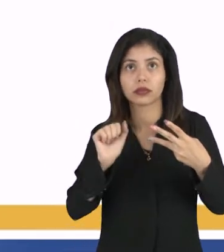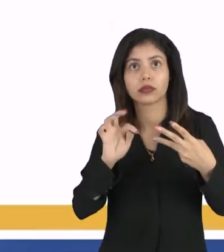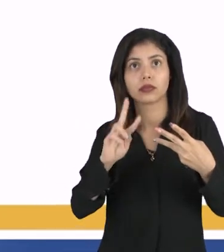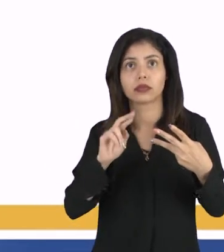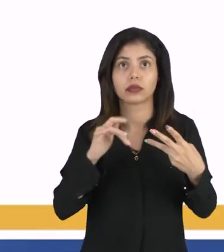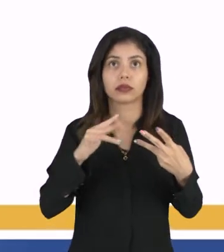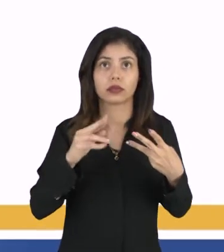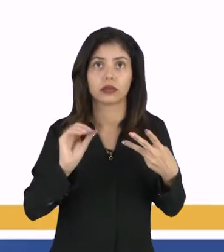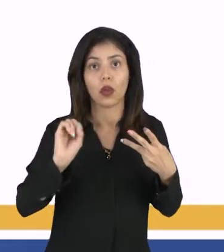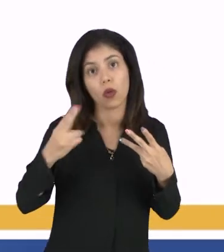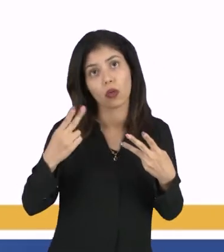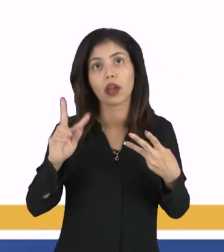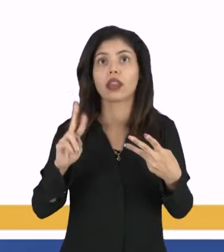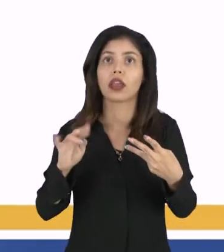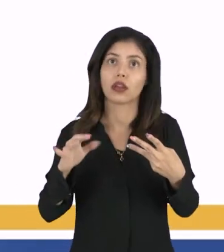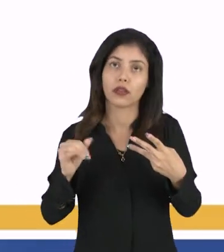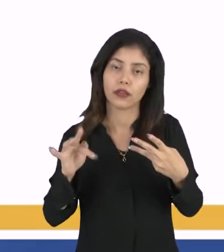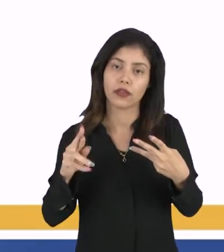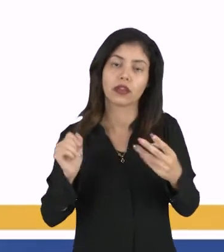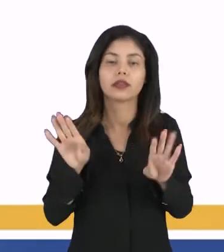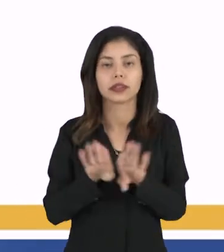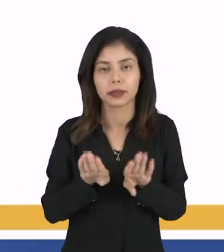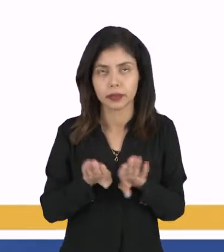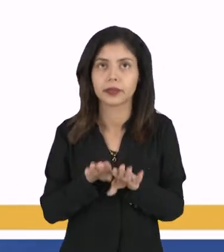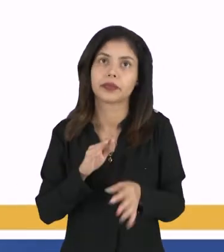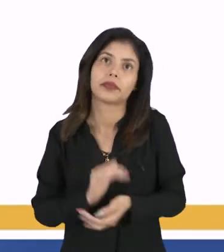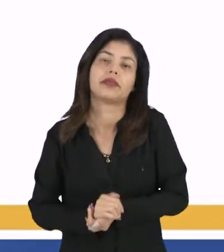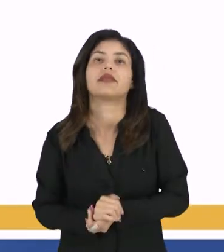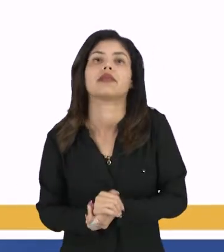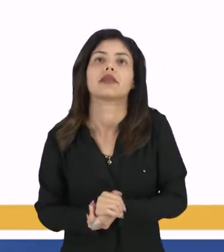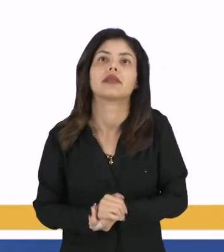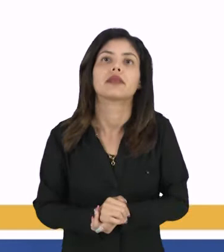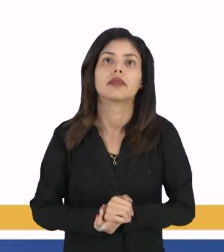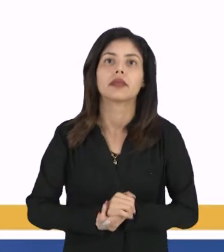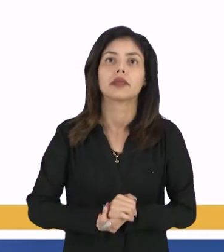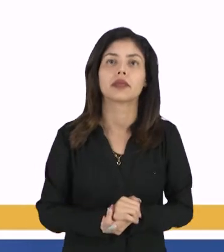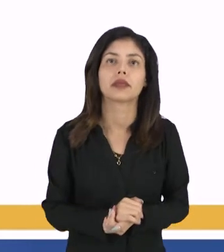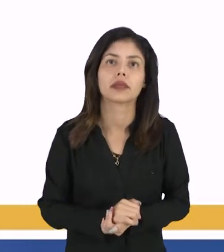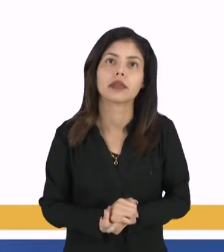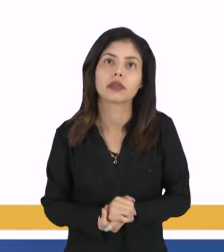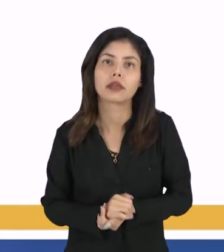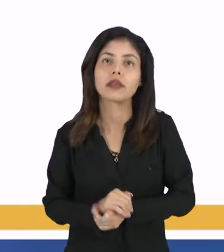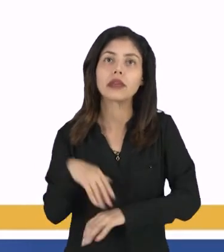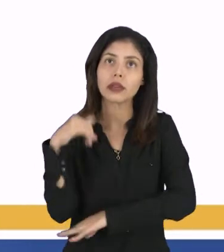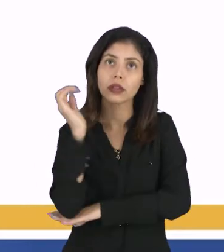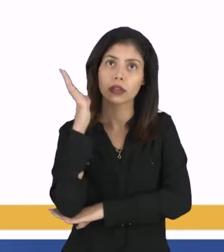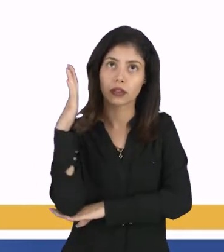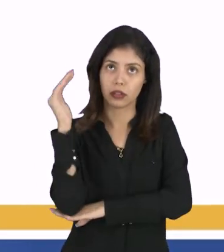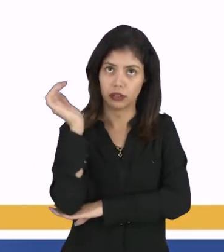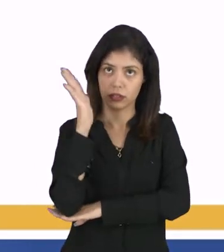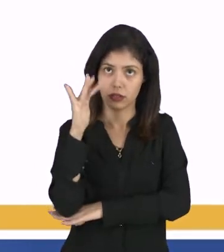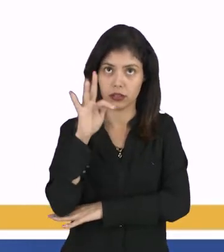podem ser autótrofos ou heterótrofos, né? Os protozoários são heterótrofos e as algas são